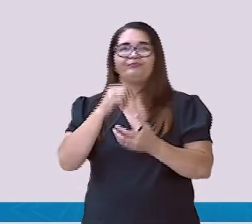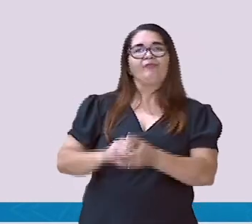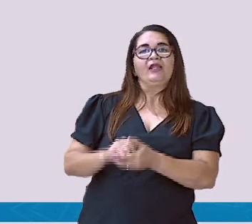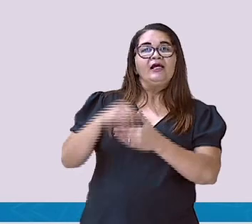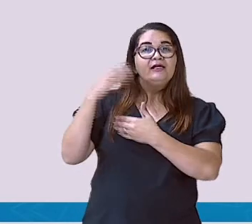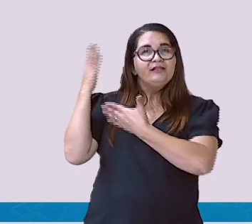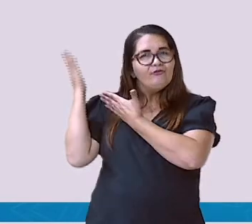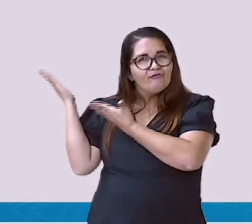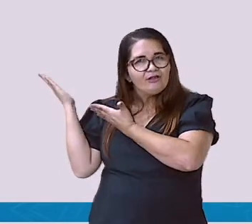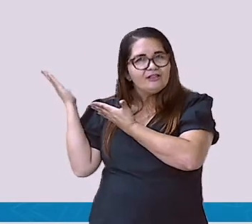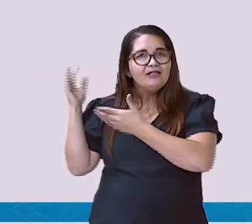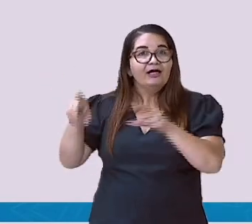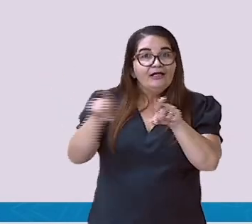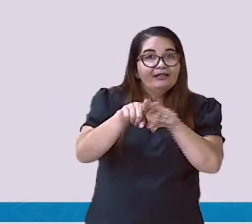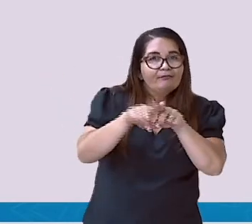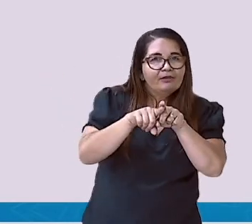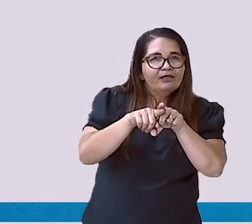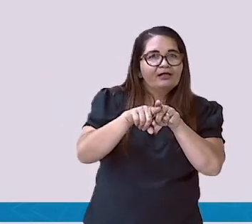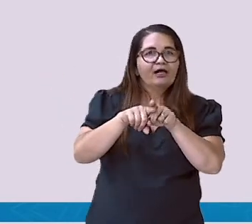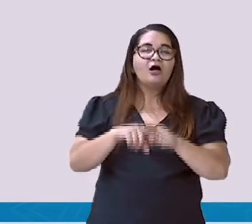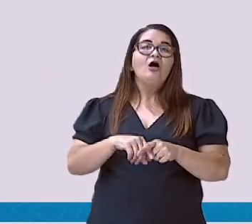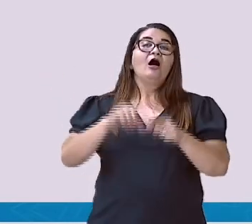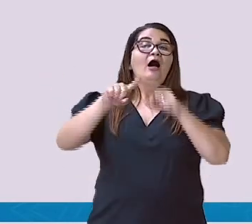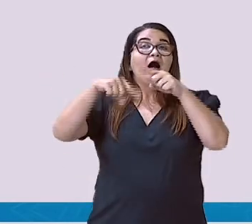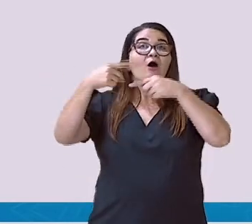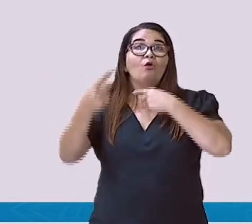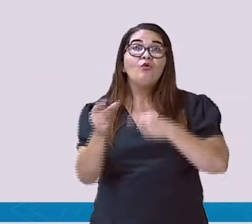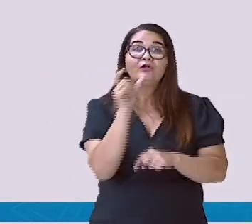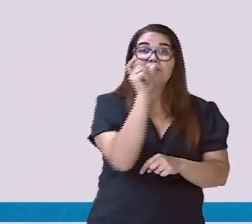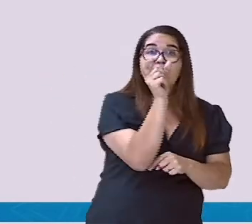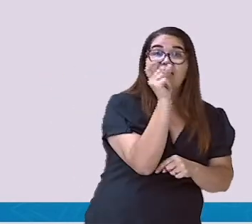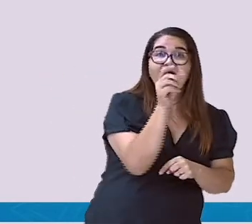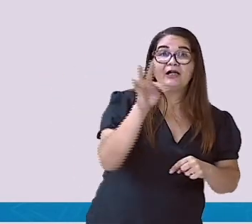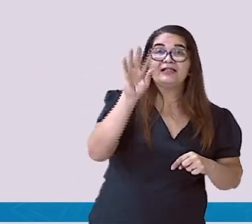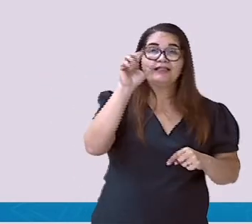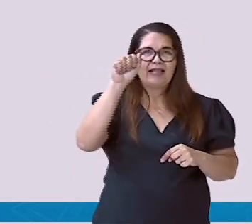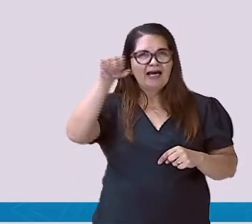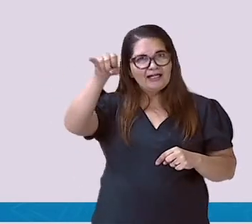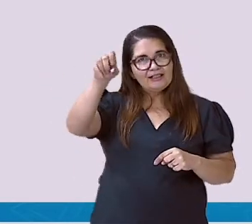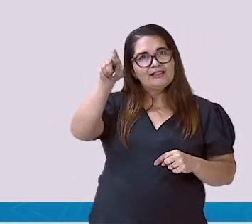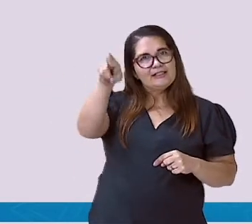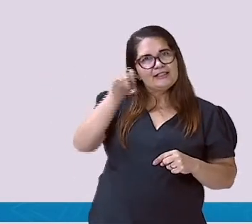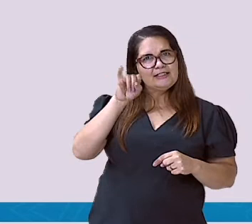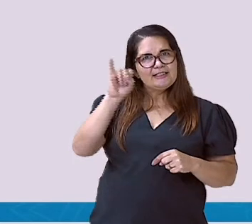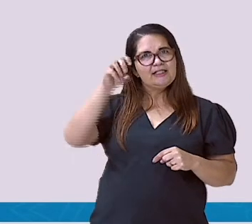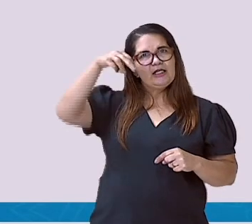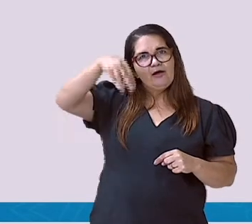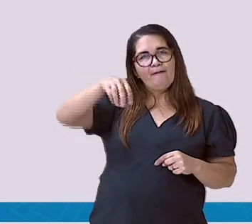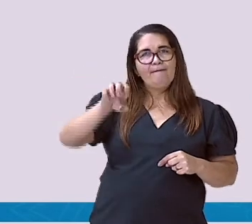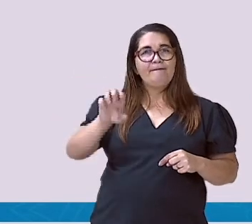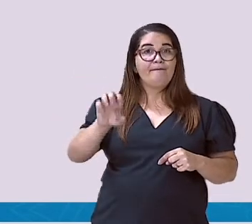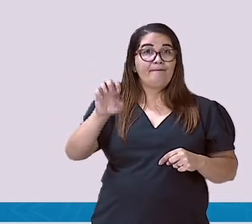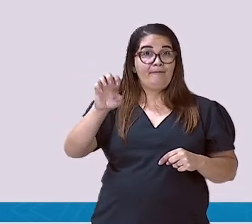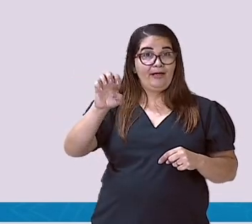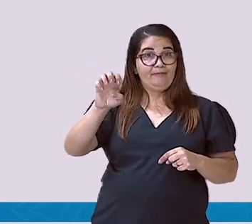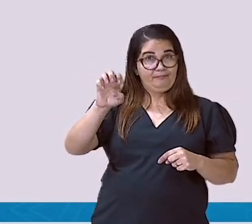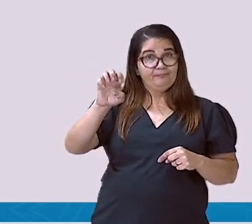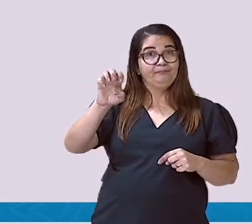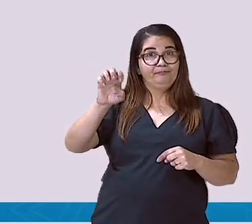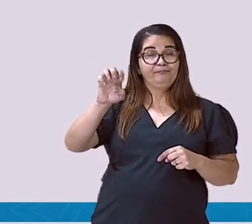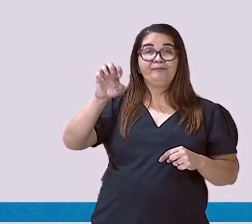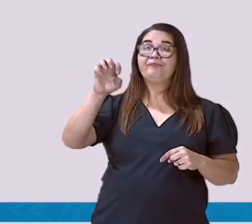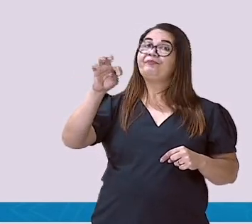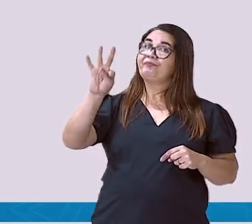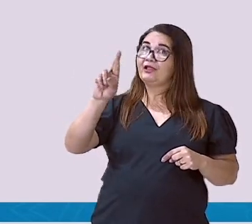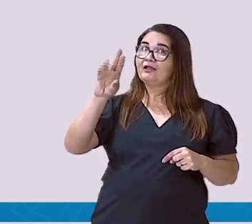na regra do X, não é mesmo? Porque, olha, taxímetro, olha, eu pronuncio como se fosse o X e o